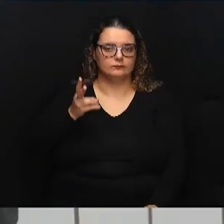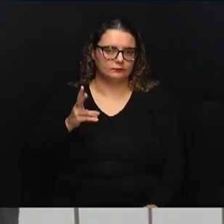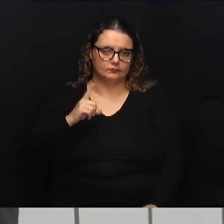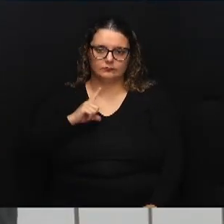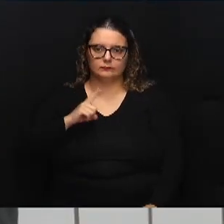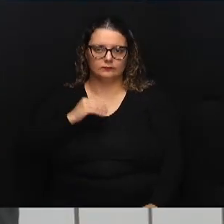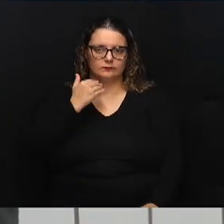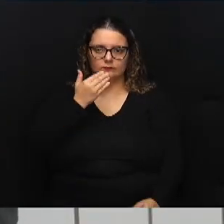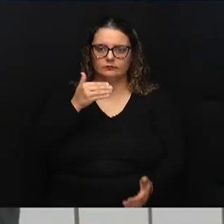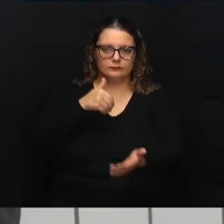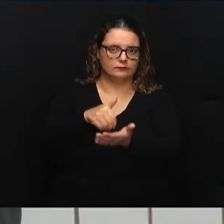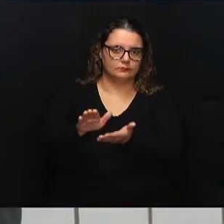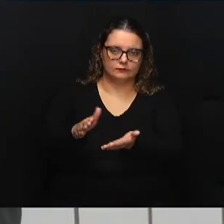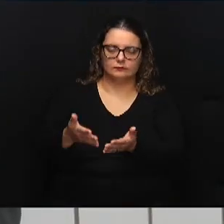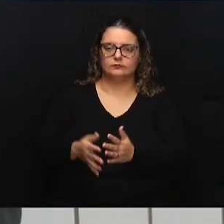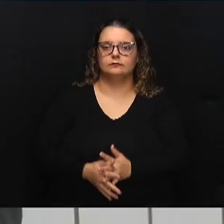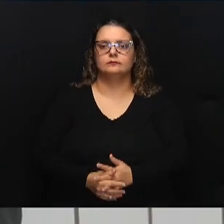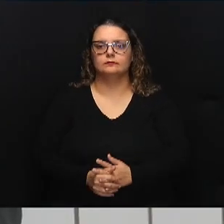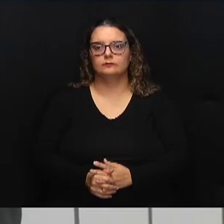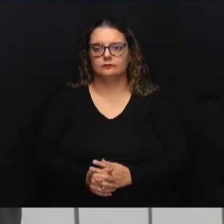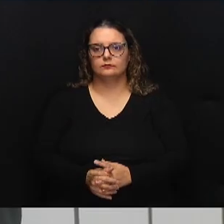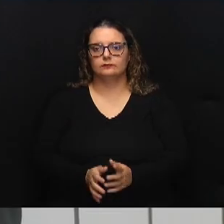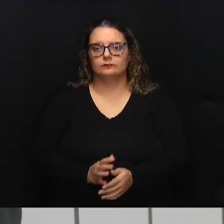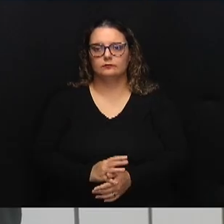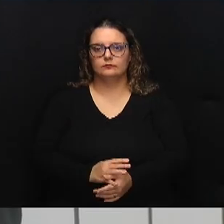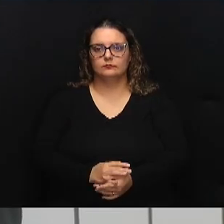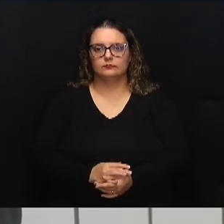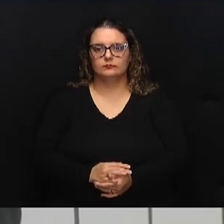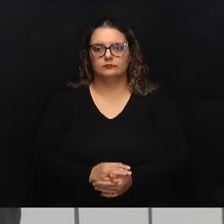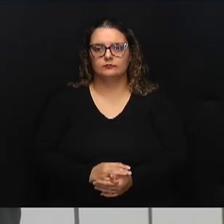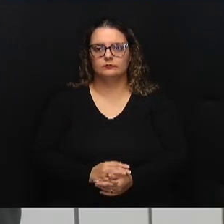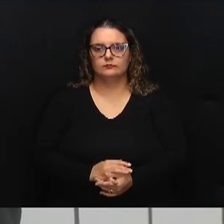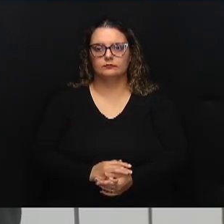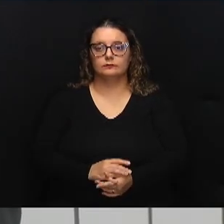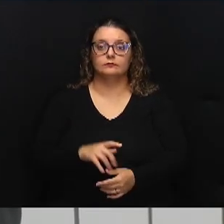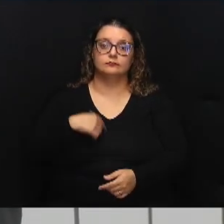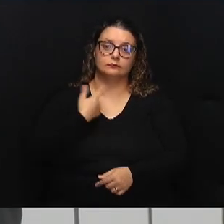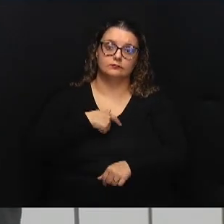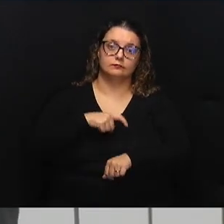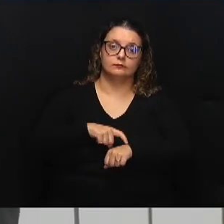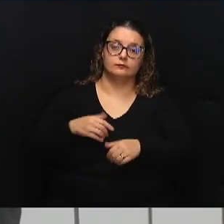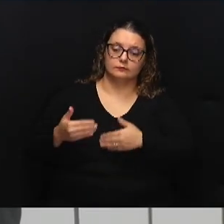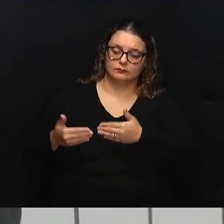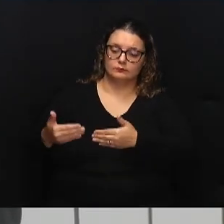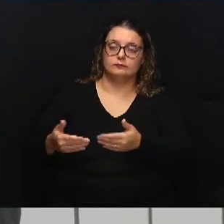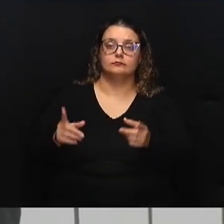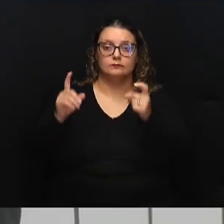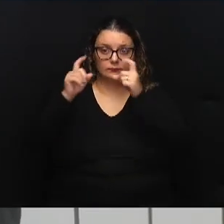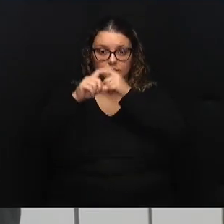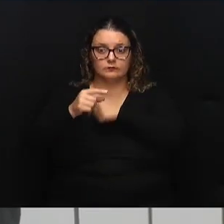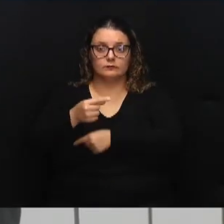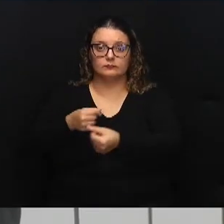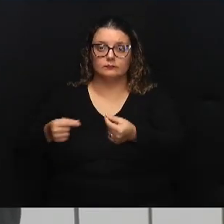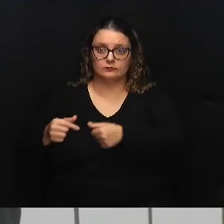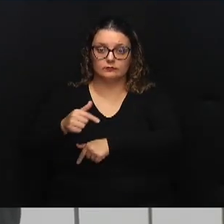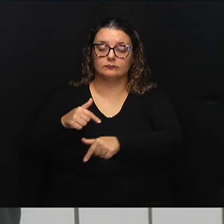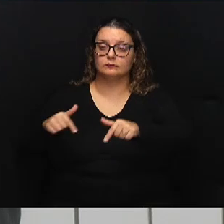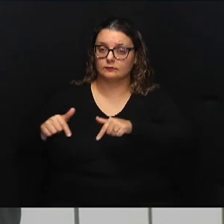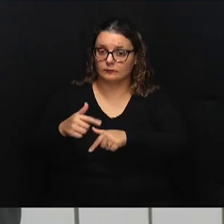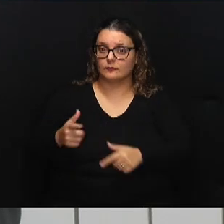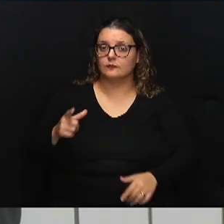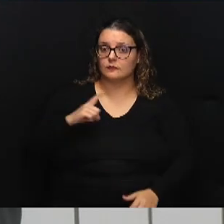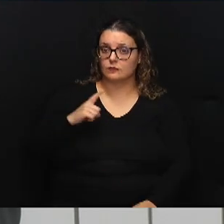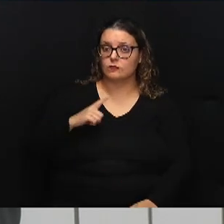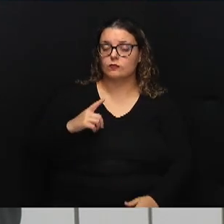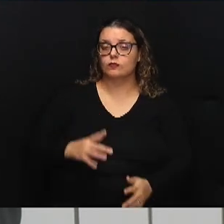pedidos de demissões, né? A gente está passando um momento difícil de mercado, né? Nós temos aí